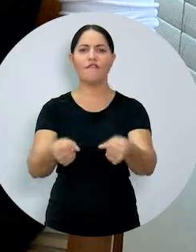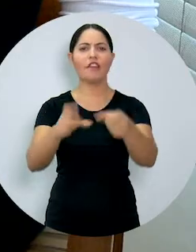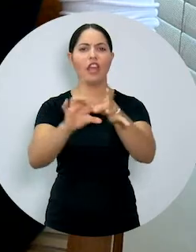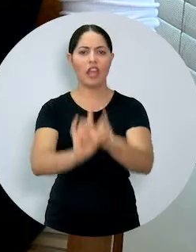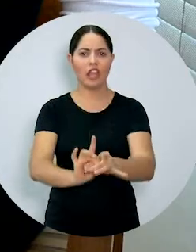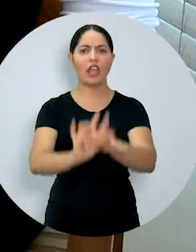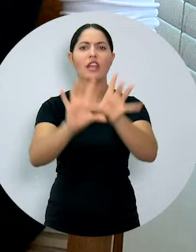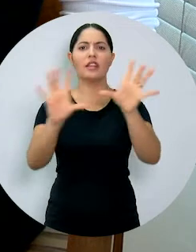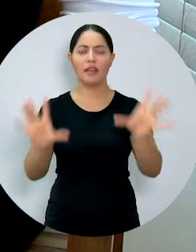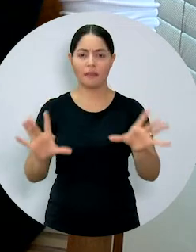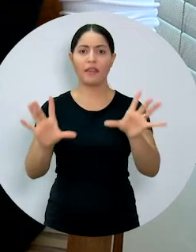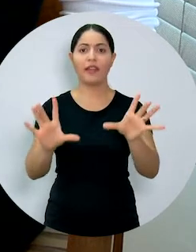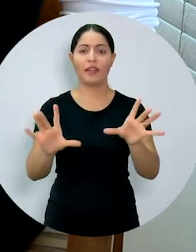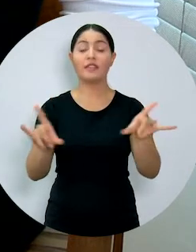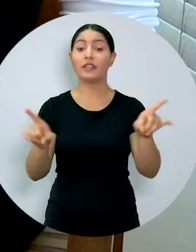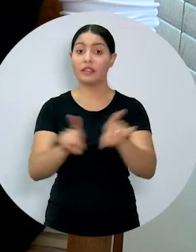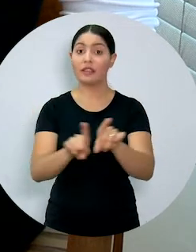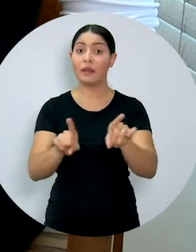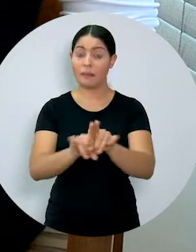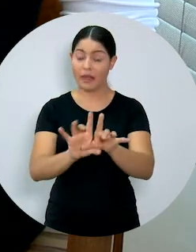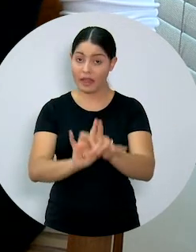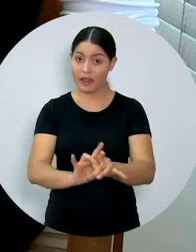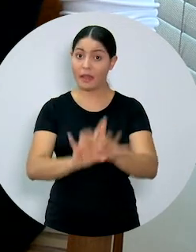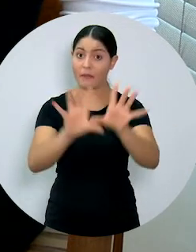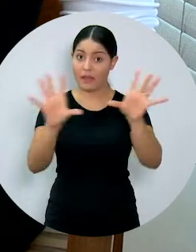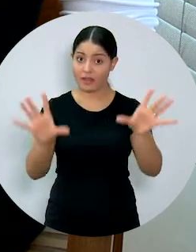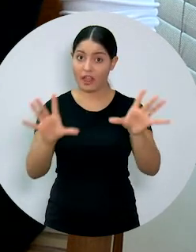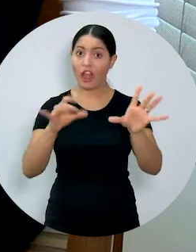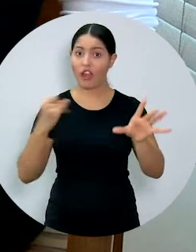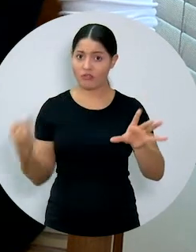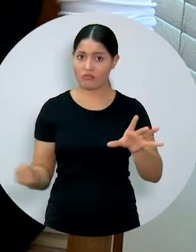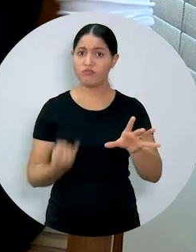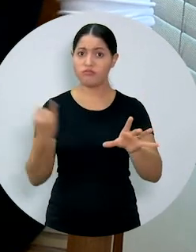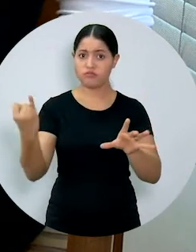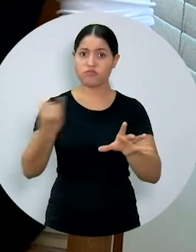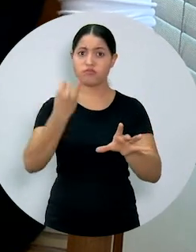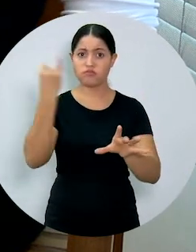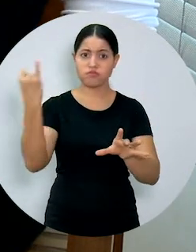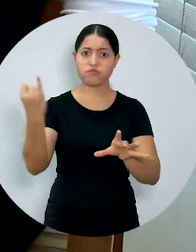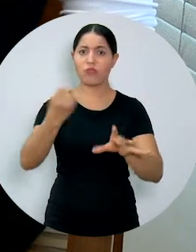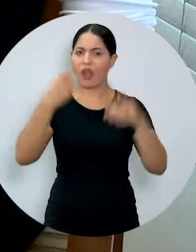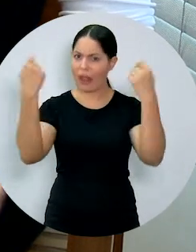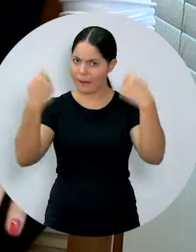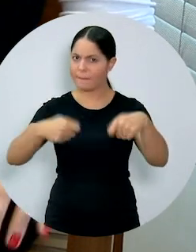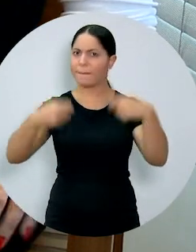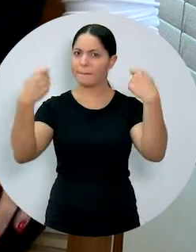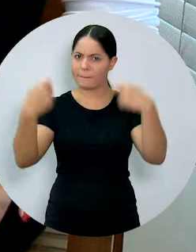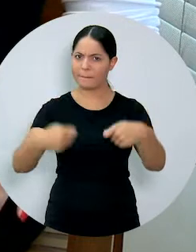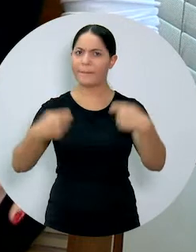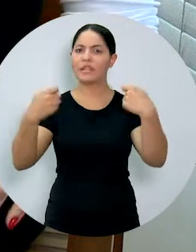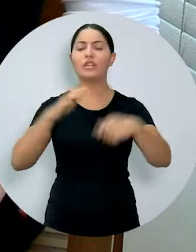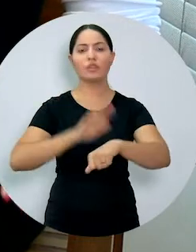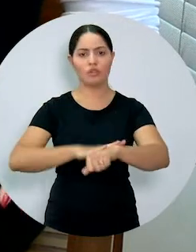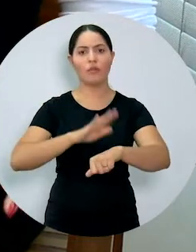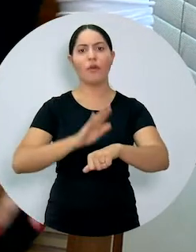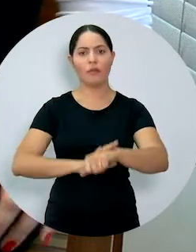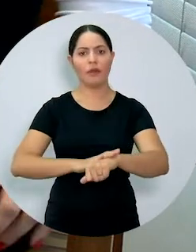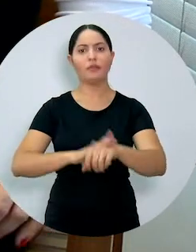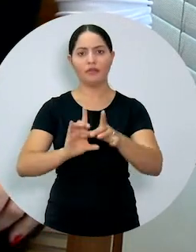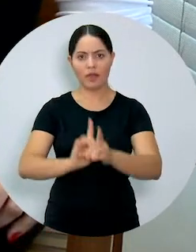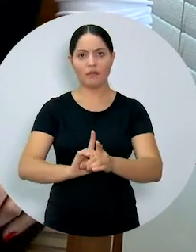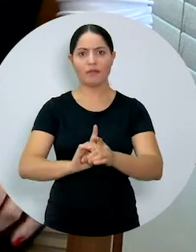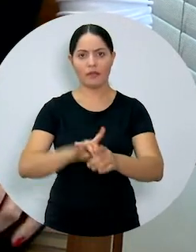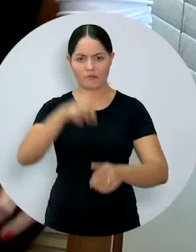liberdades, liberdade essa que se tornou tão necessária na época da ditadura